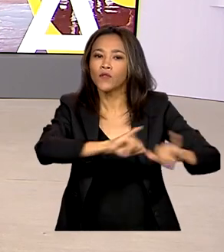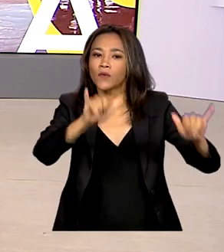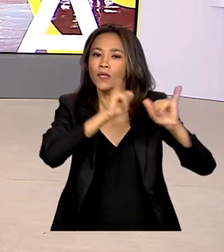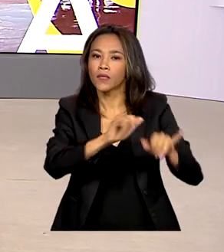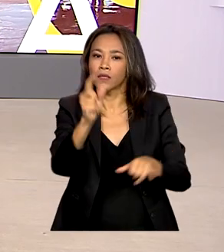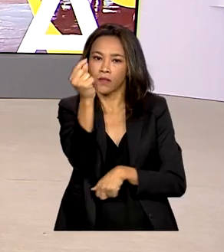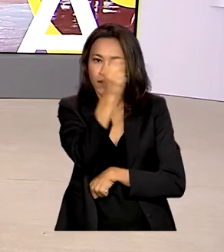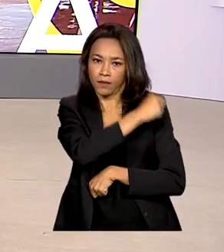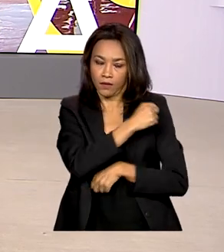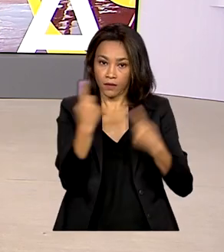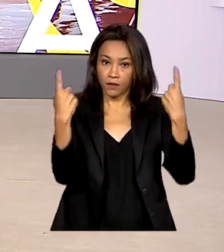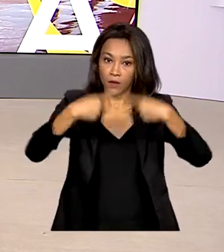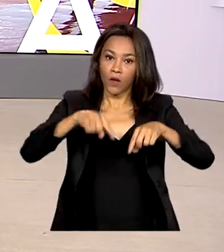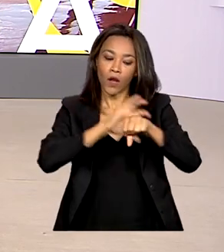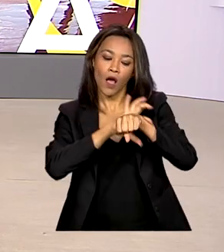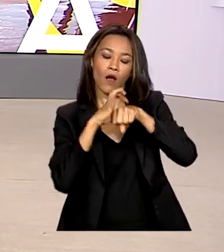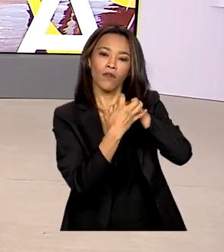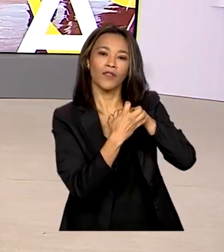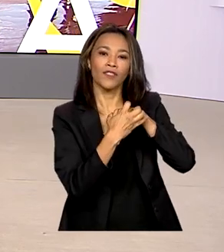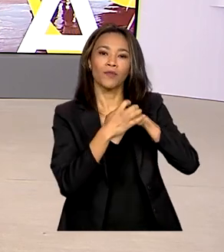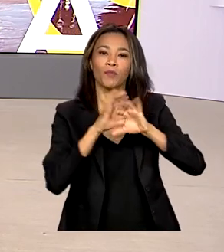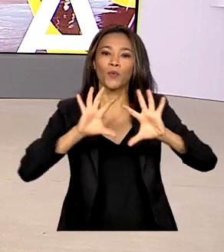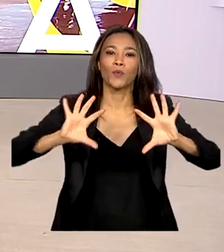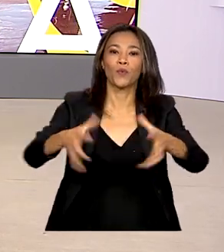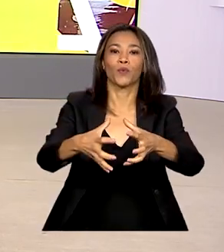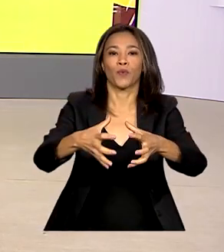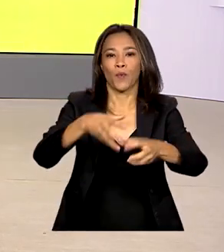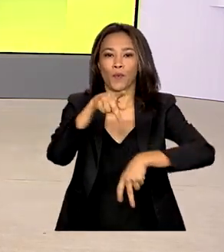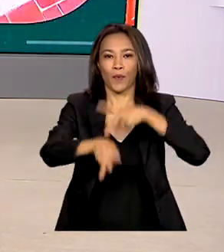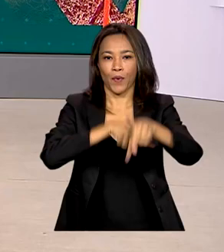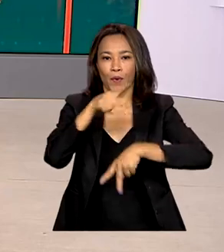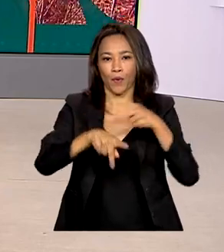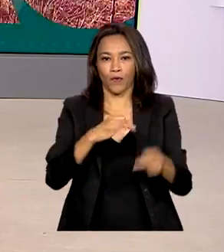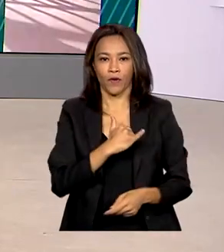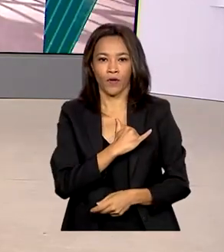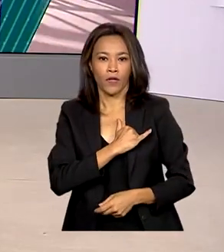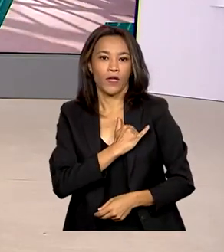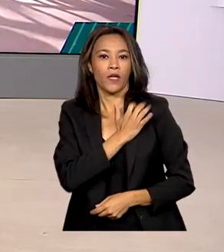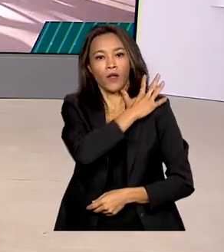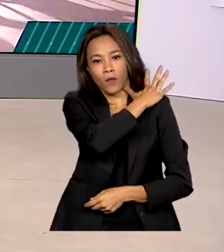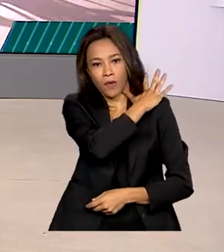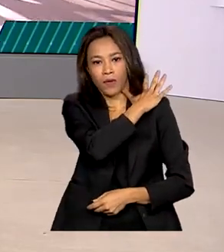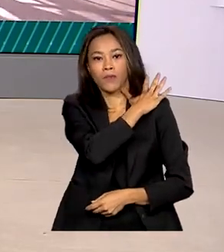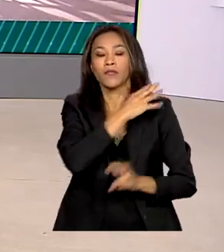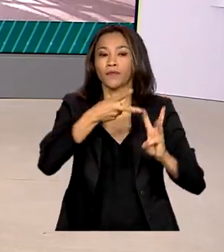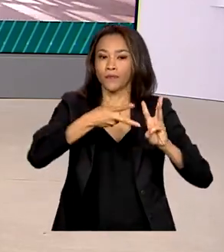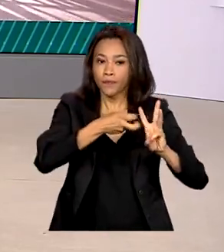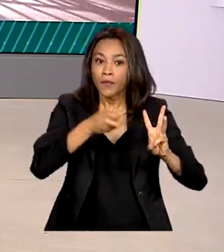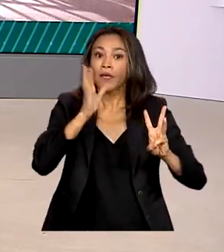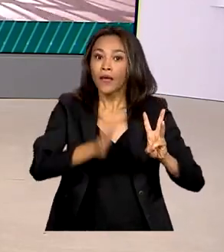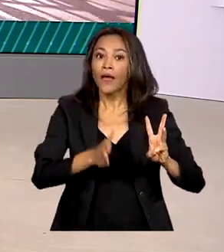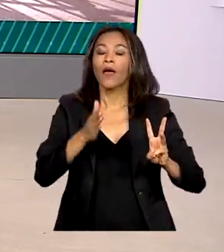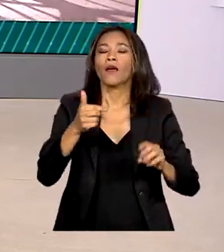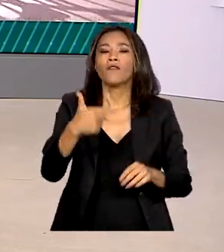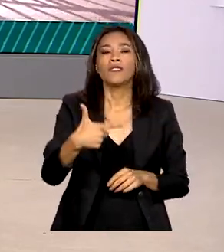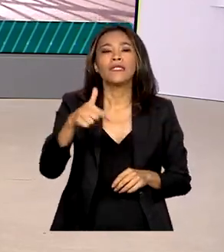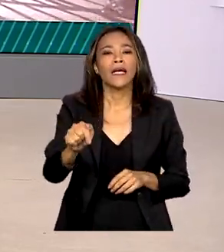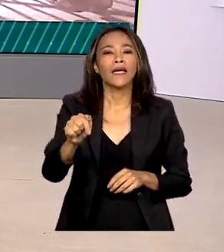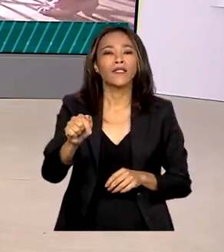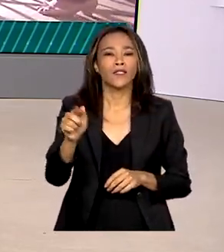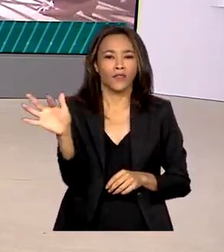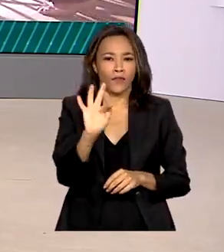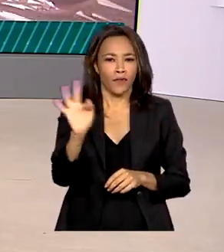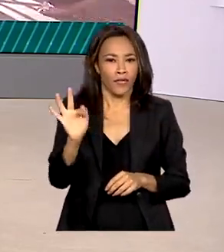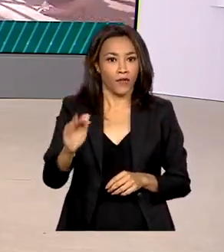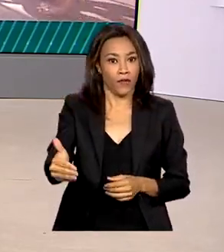a Covid-19 para o povo Yanomami. A imunização, que seria no dia 27 de fevereiro, foi antecipada para